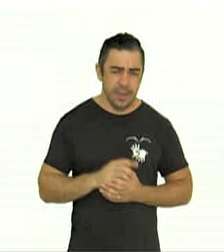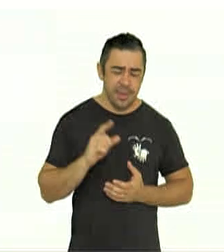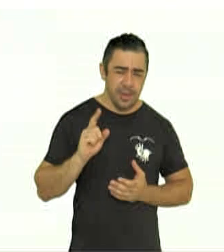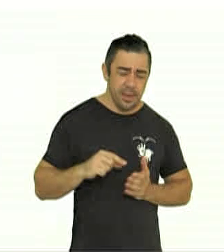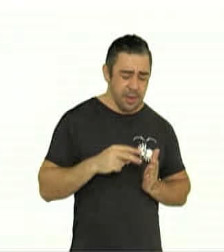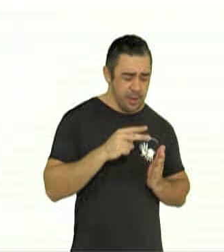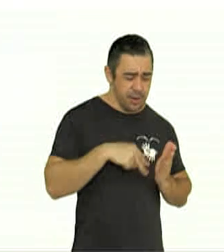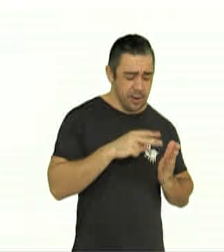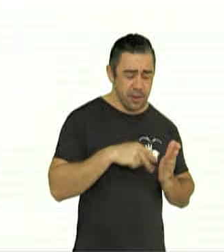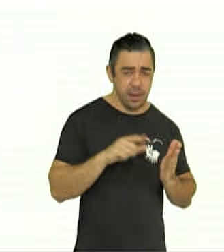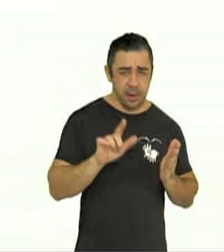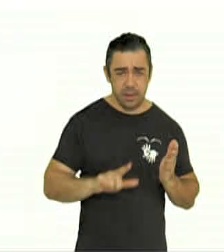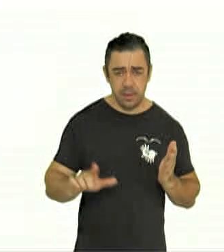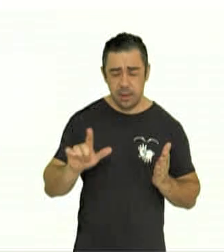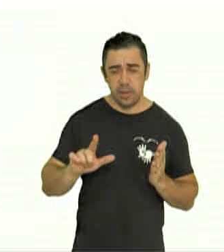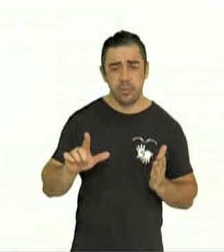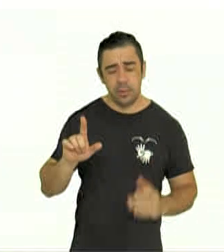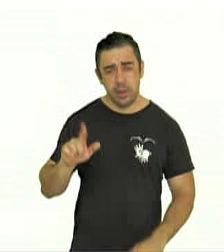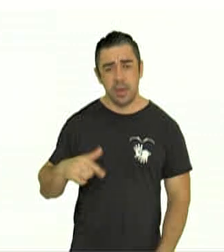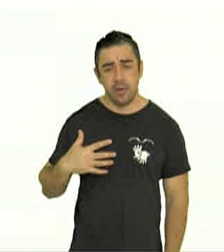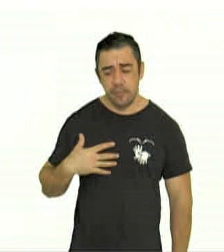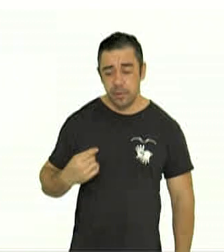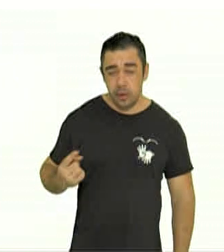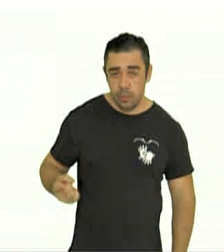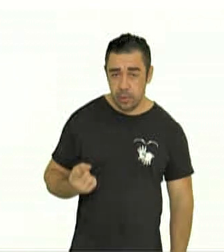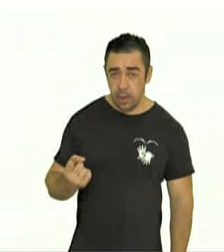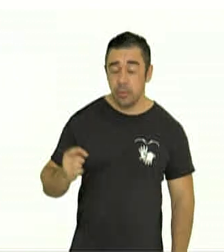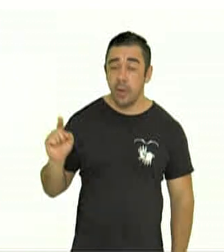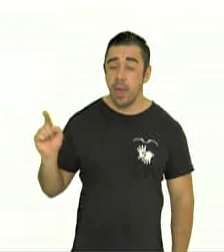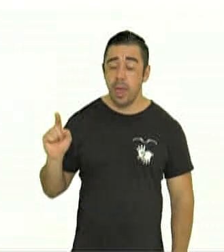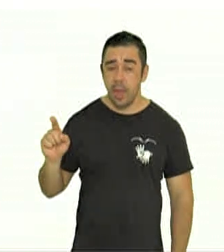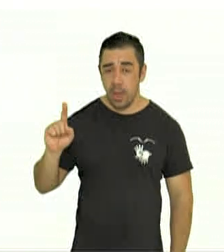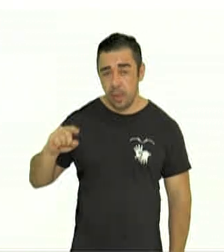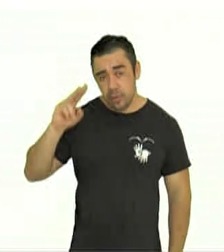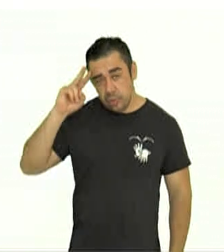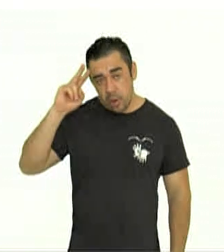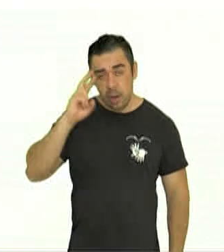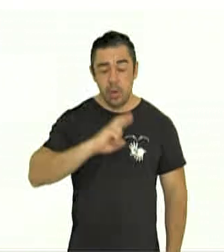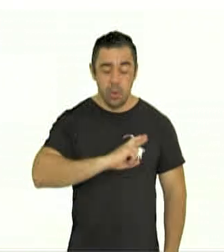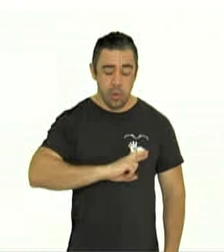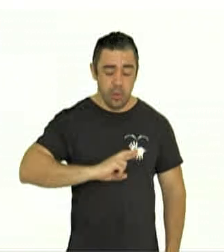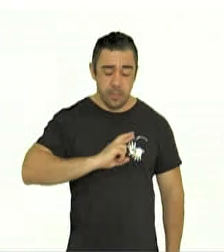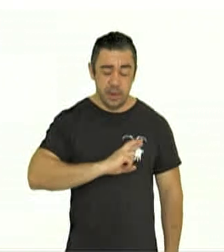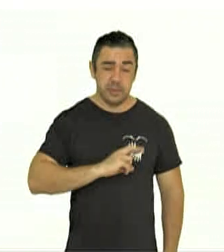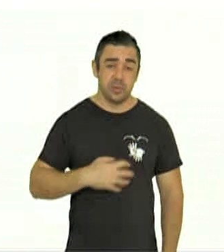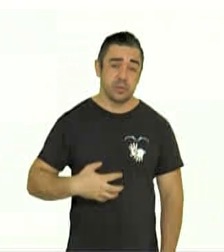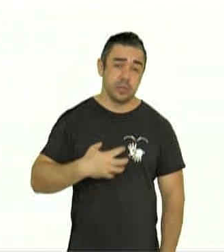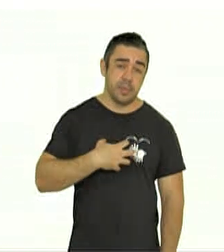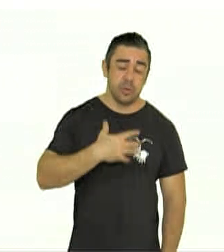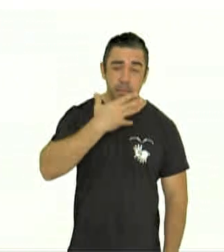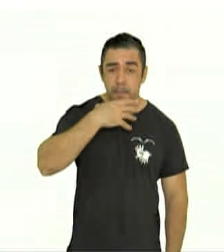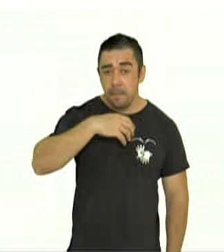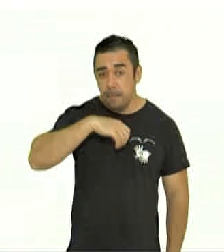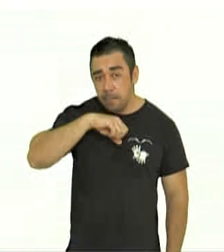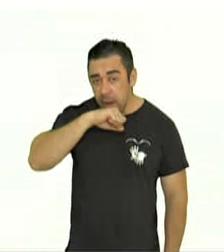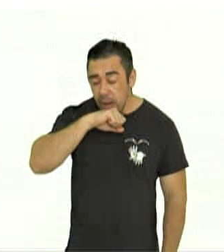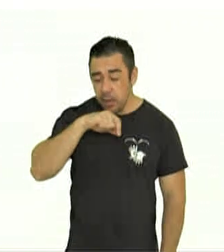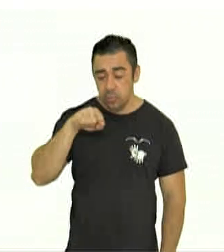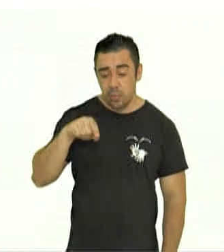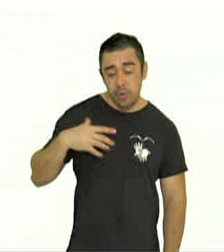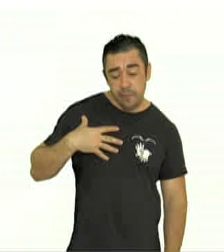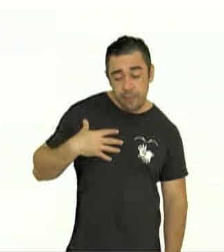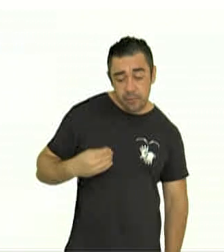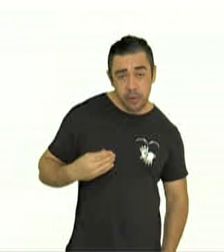uma dimensão em O Filho Eterno. É um romance que trata dos sentimentos de um pai diante do nascimento do